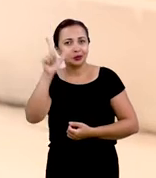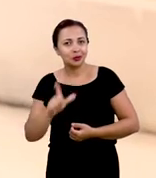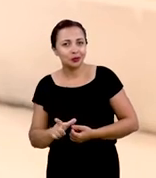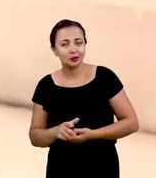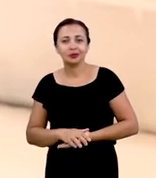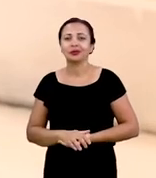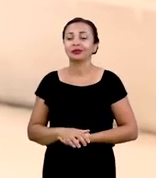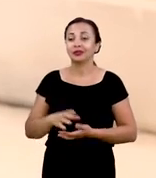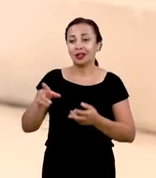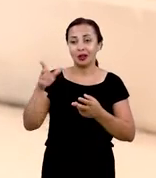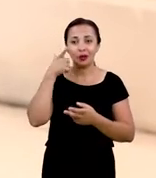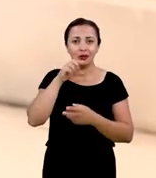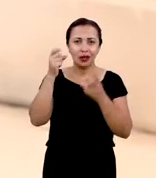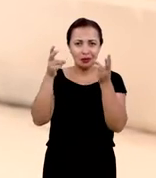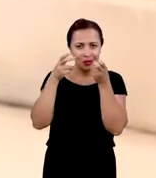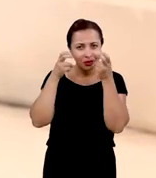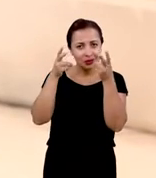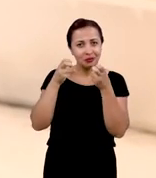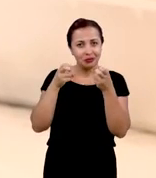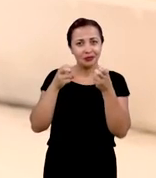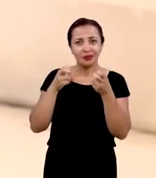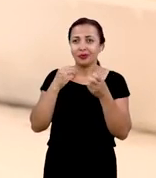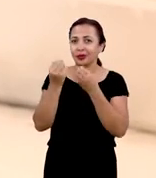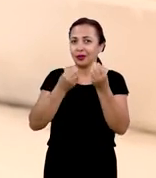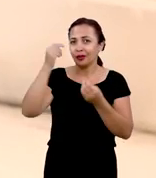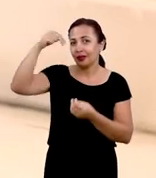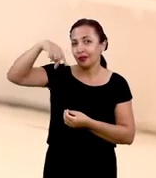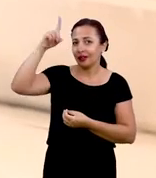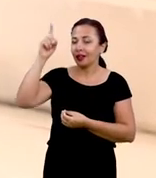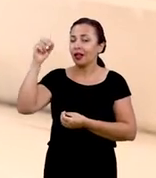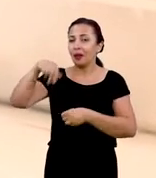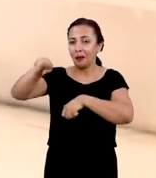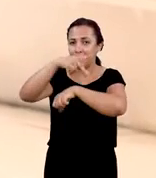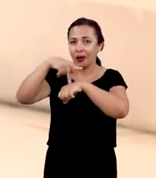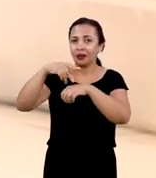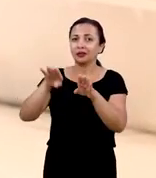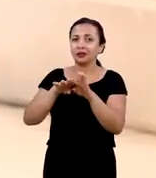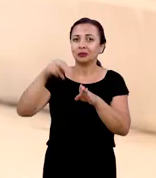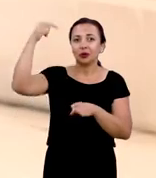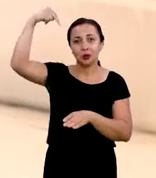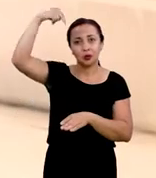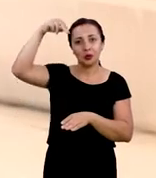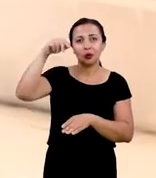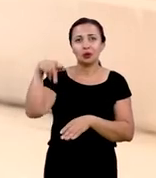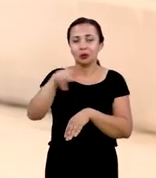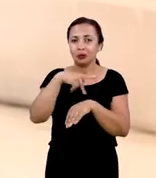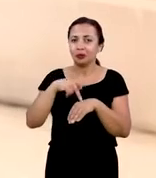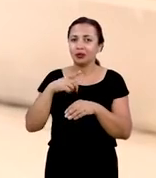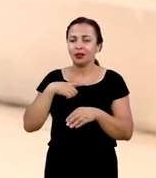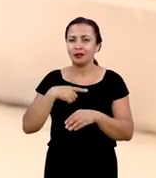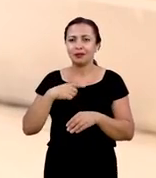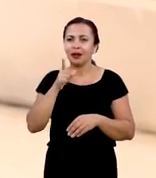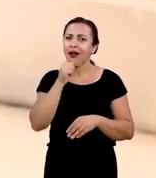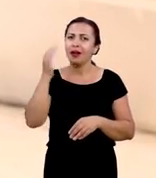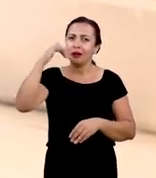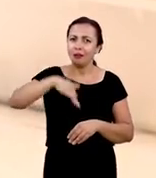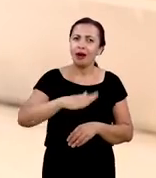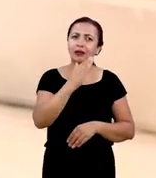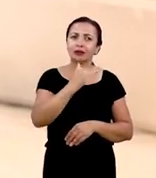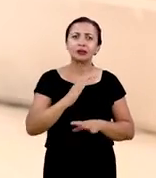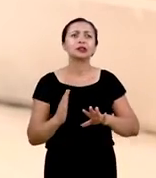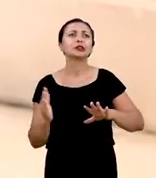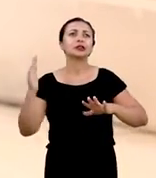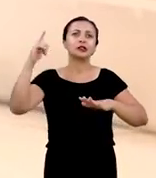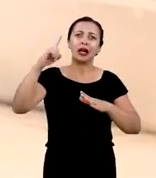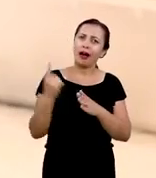consegue perceber que ambientes como o nordeste do país e o norte do país, que tem maiores amplitudes de maré, que a maré varia,